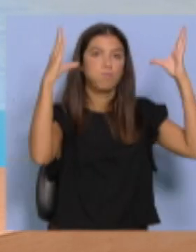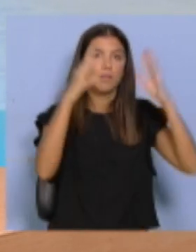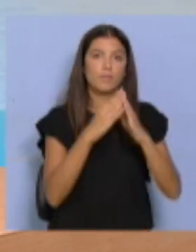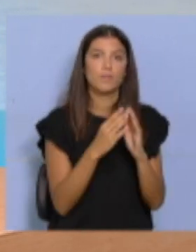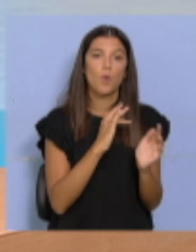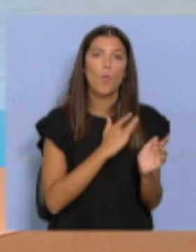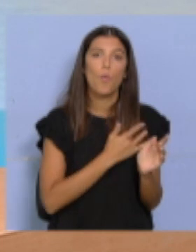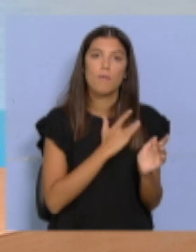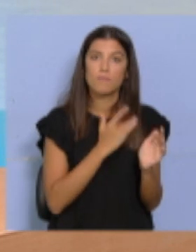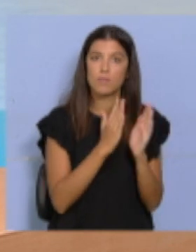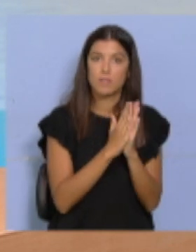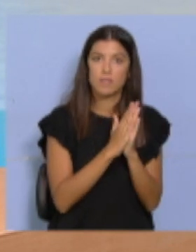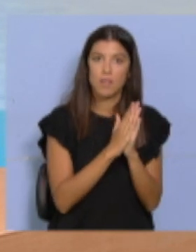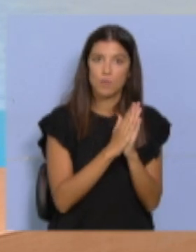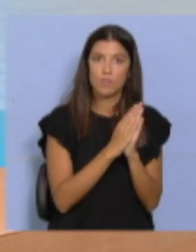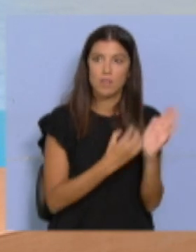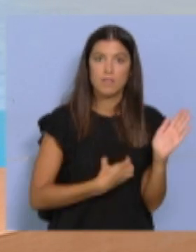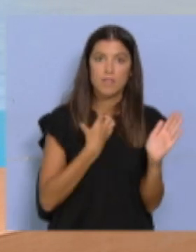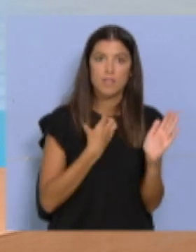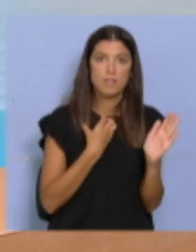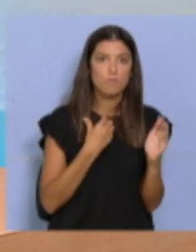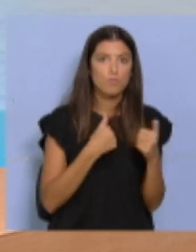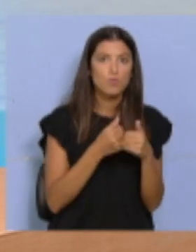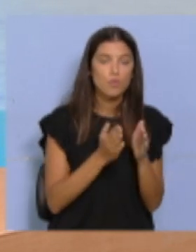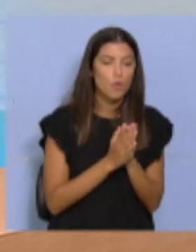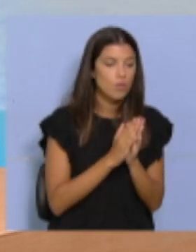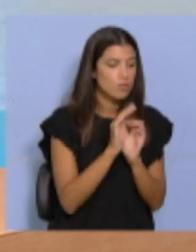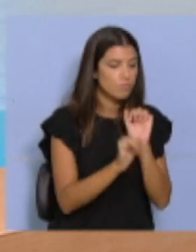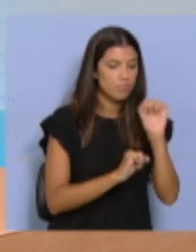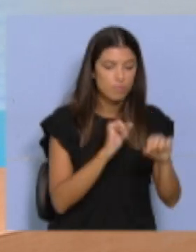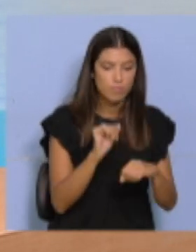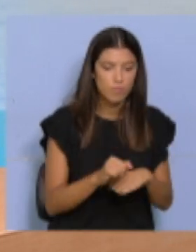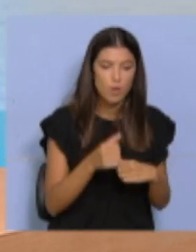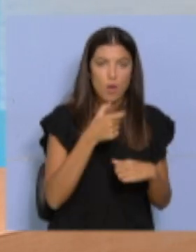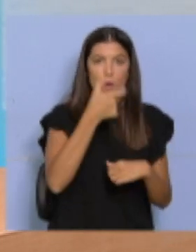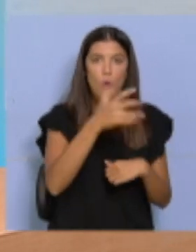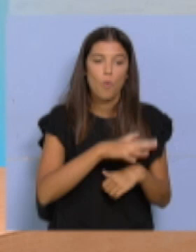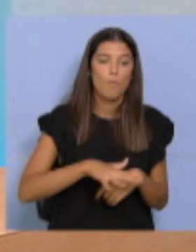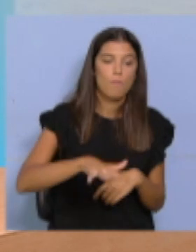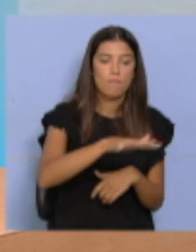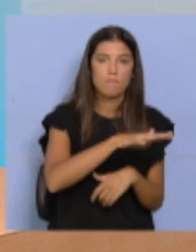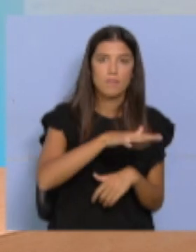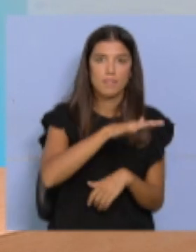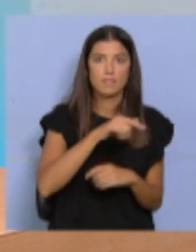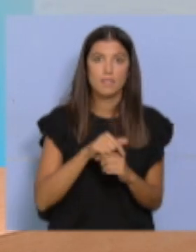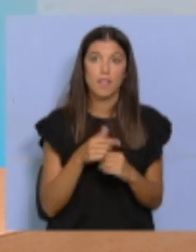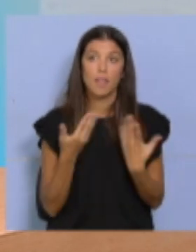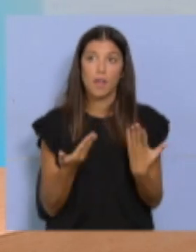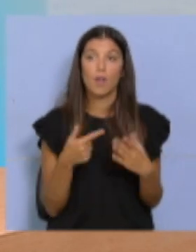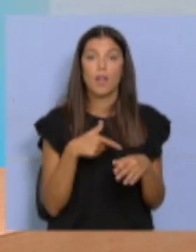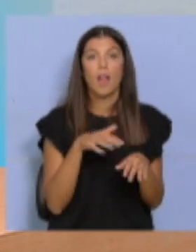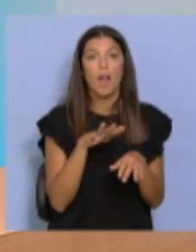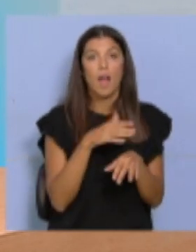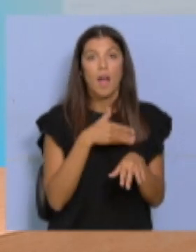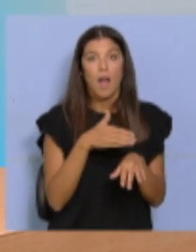Deus tem por cada um de nós e por toda a humanidade. E acho que em tempos difíceis, às vezes até conturbados,